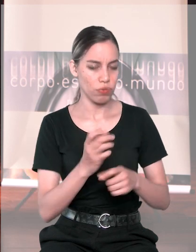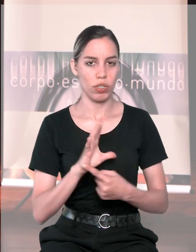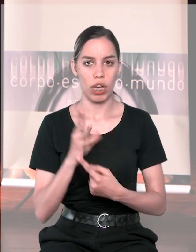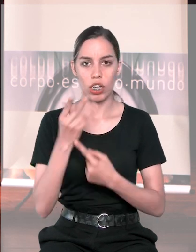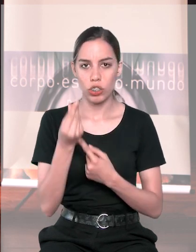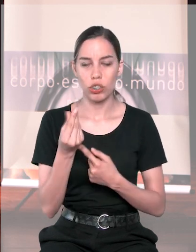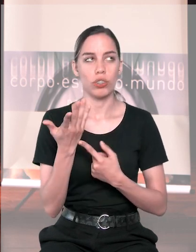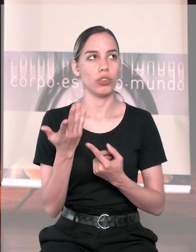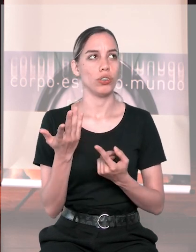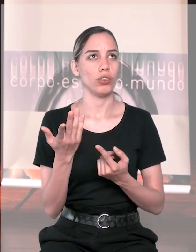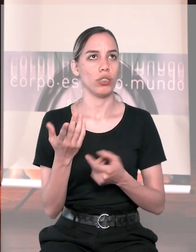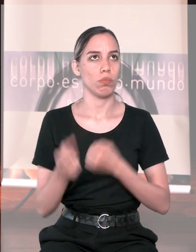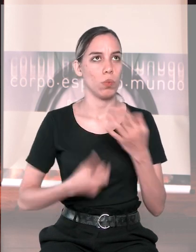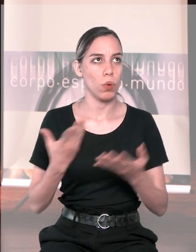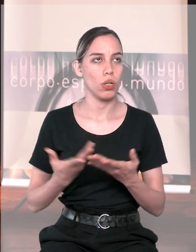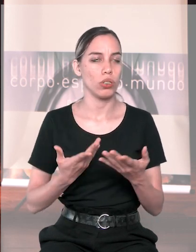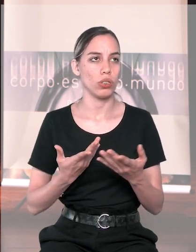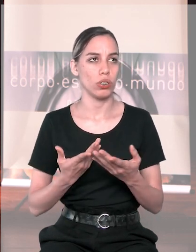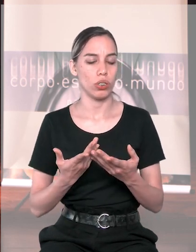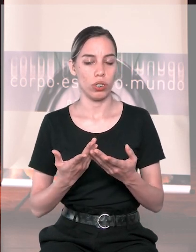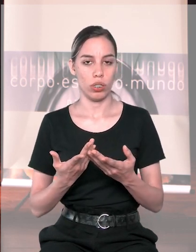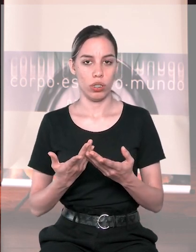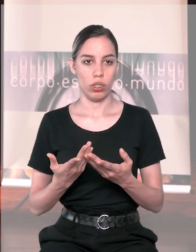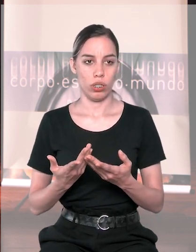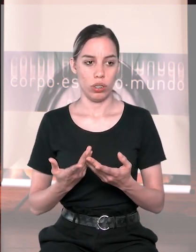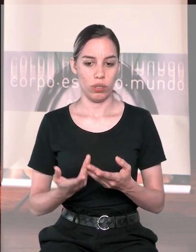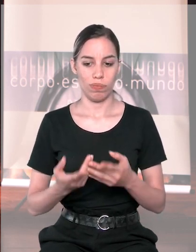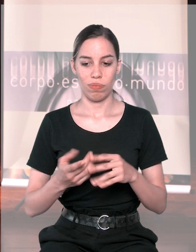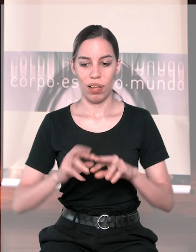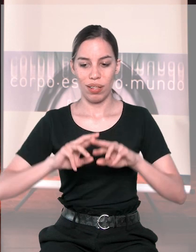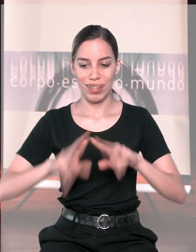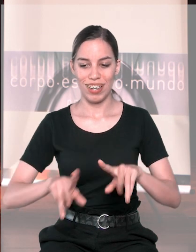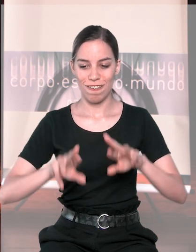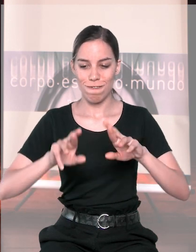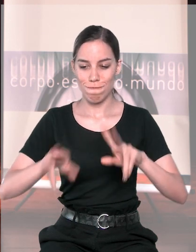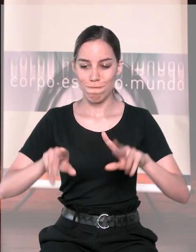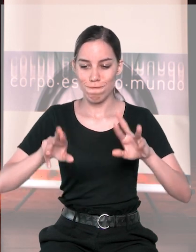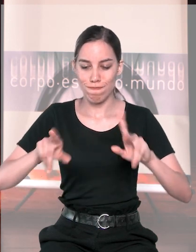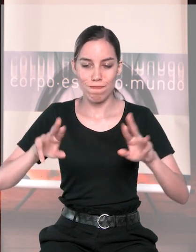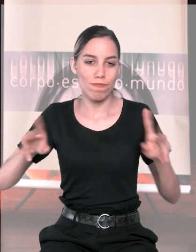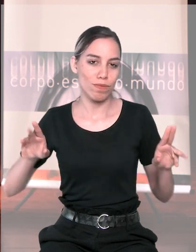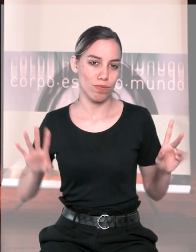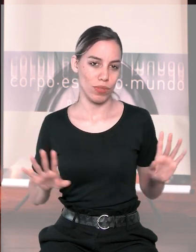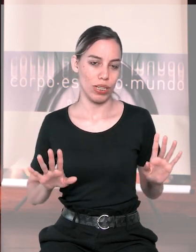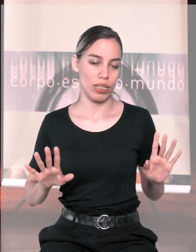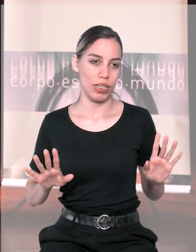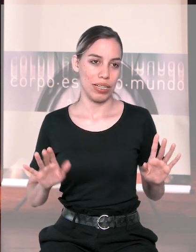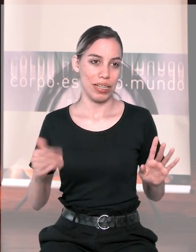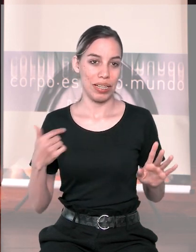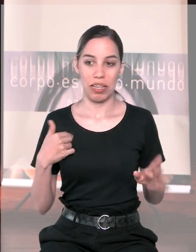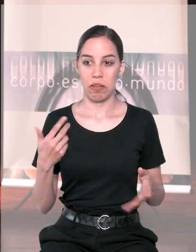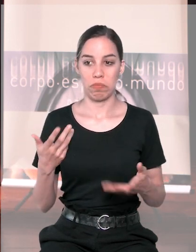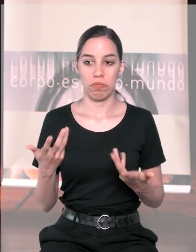artística, de uma poética das instituições fiduciárias, né? Ele vai começar a generalizar essas relações